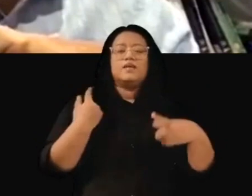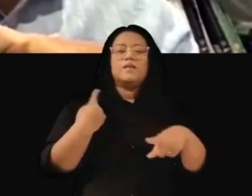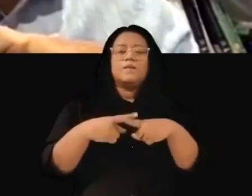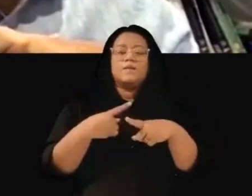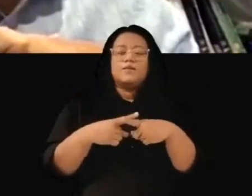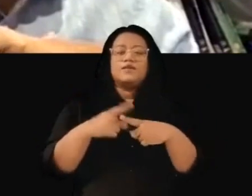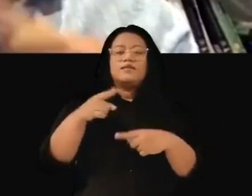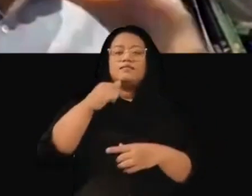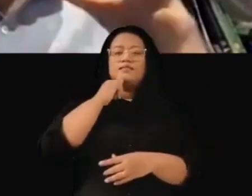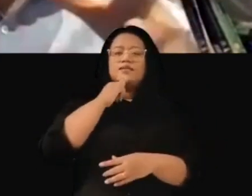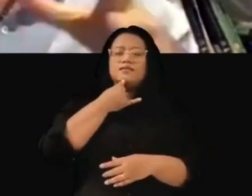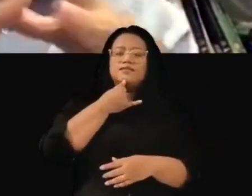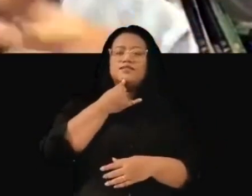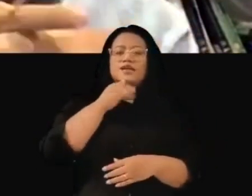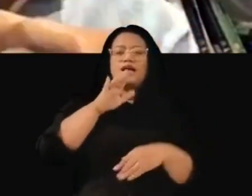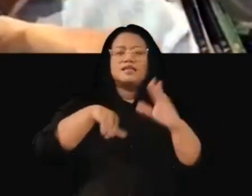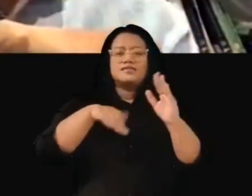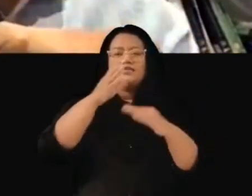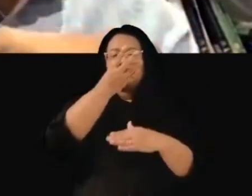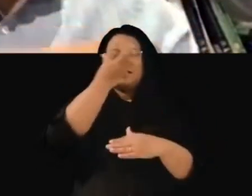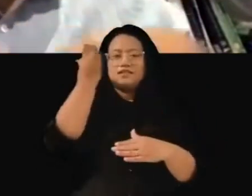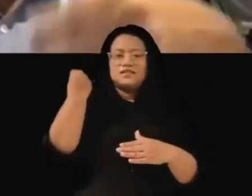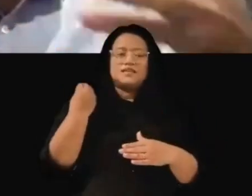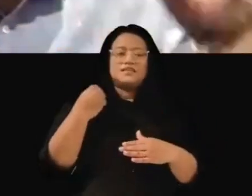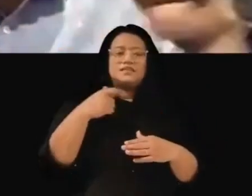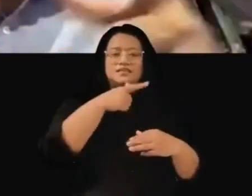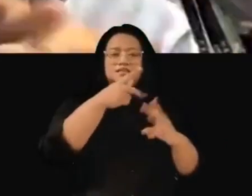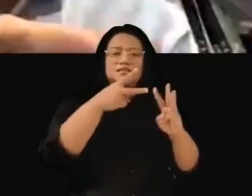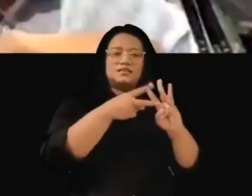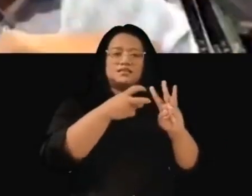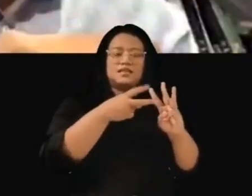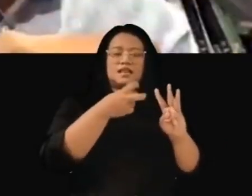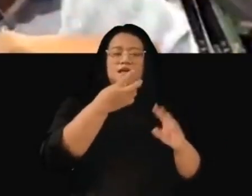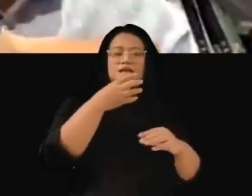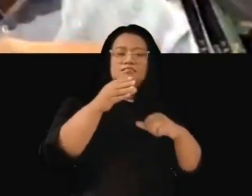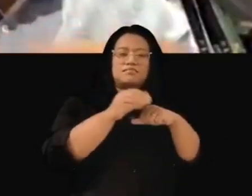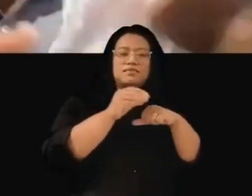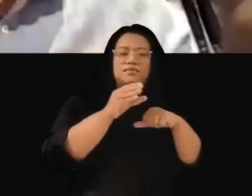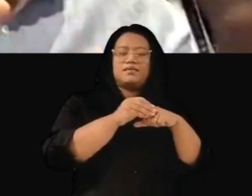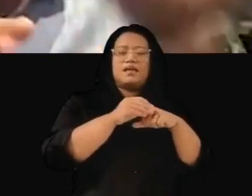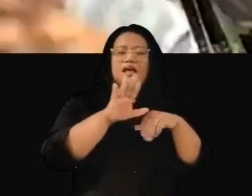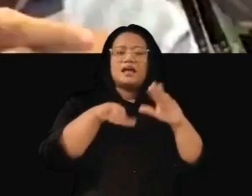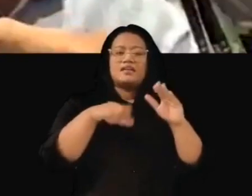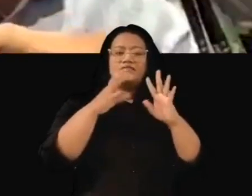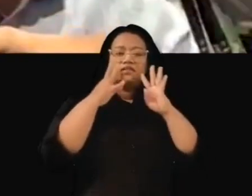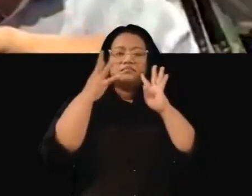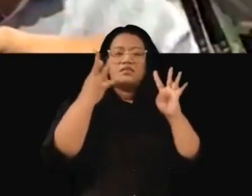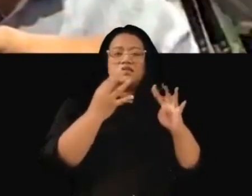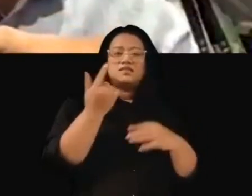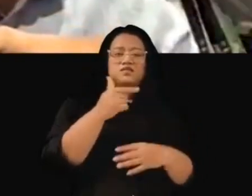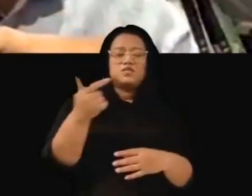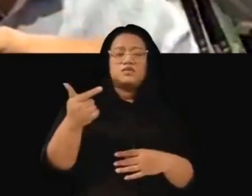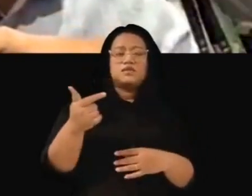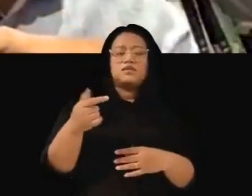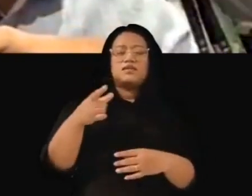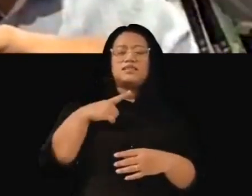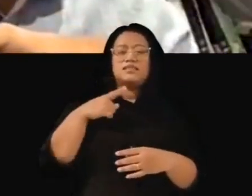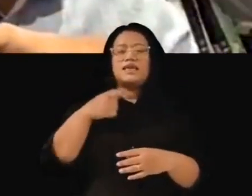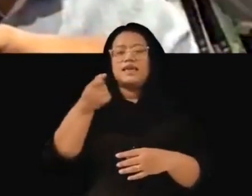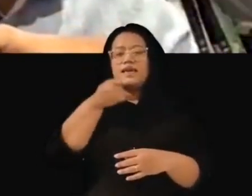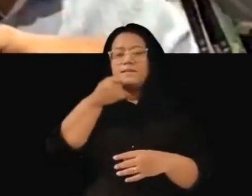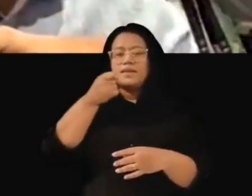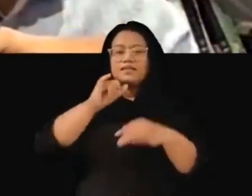lamentavelmente, muitas vezes se esquece que esse saber existe, não o considera, né? Nós assistimos recentemente, a imprensa divulgou isso, né,